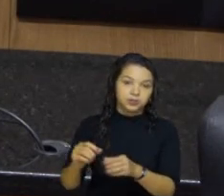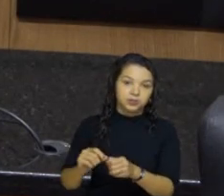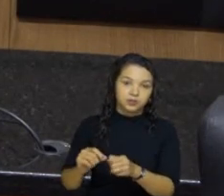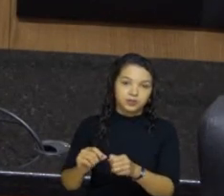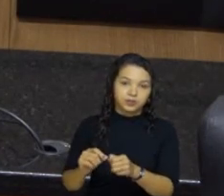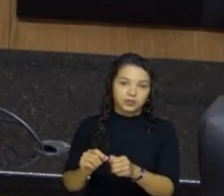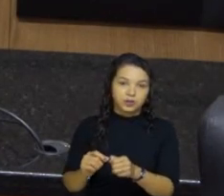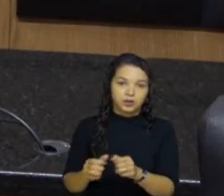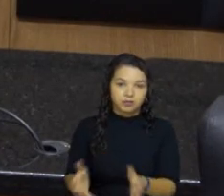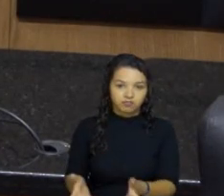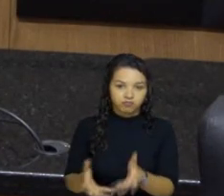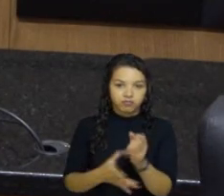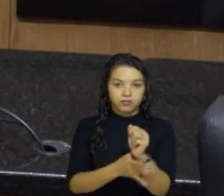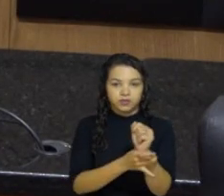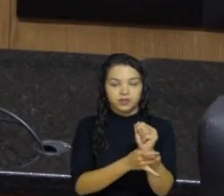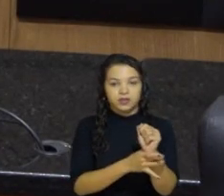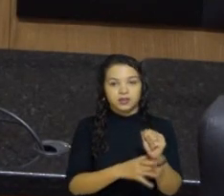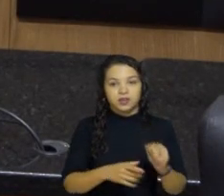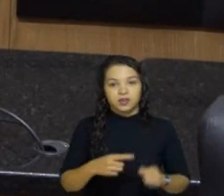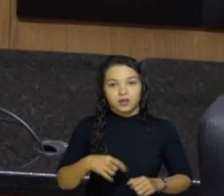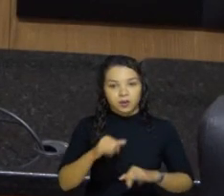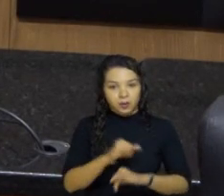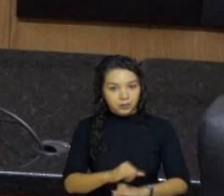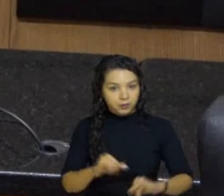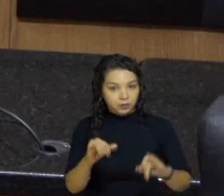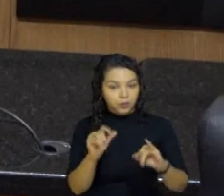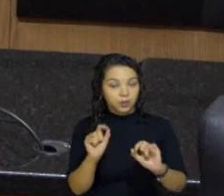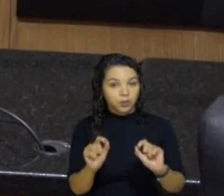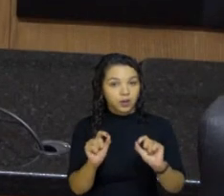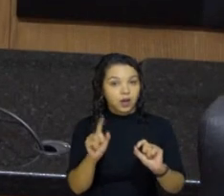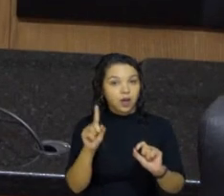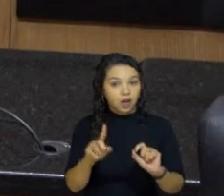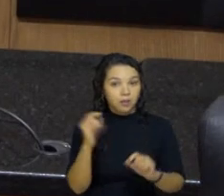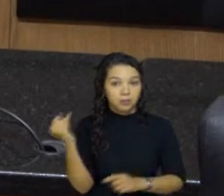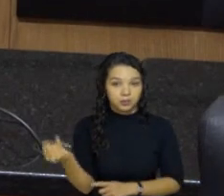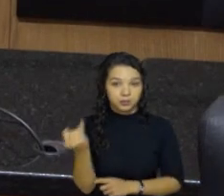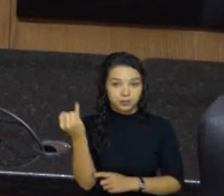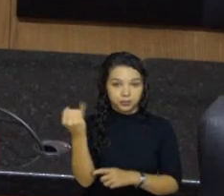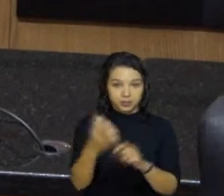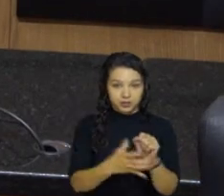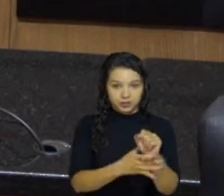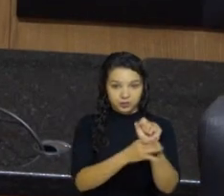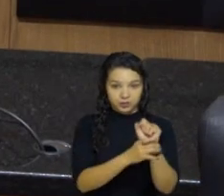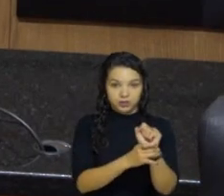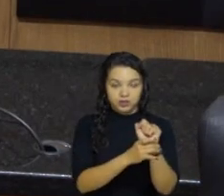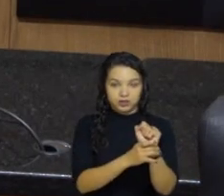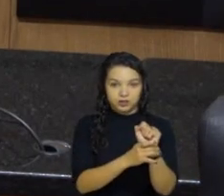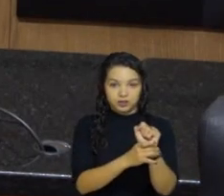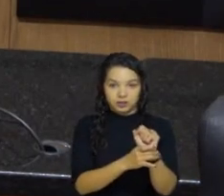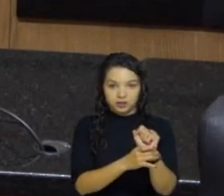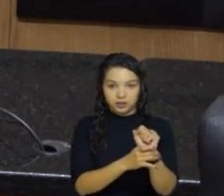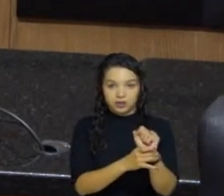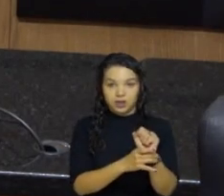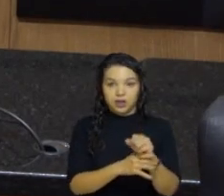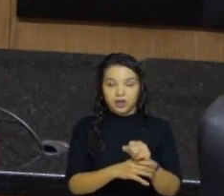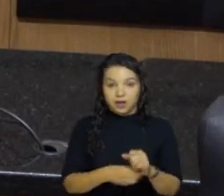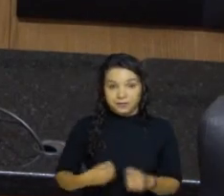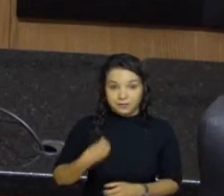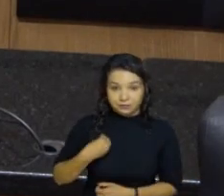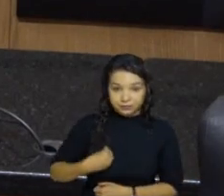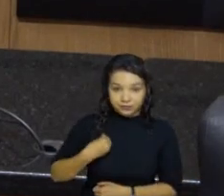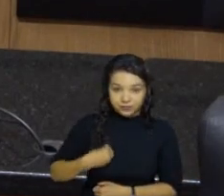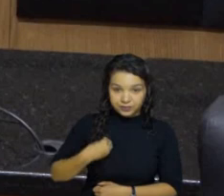segurança. Quero manifestar aqui a importância que é a segurança, não só para a vida em